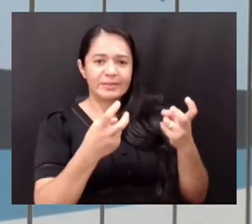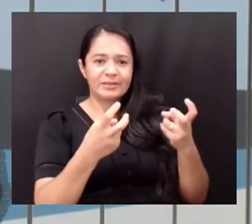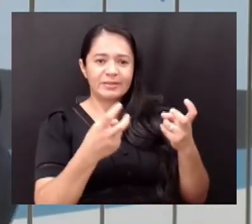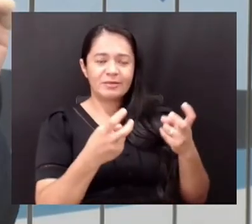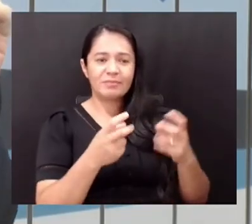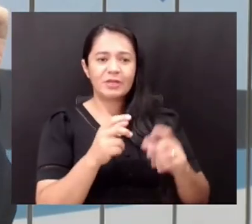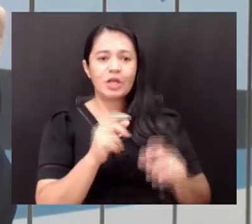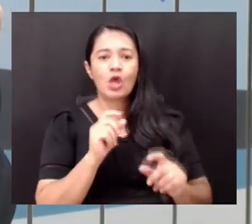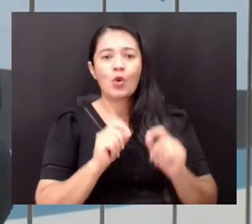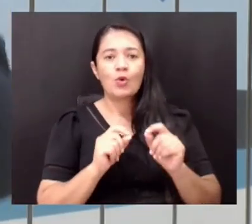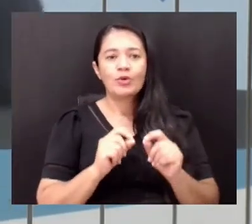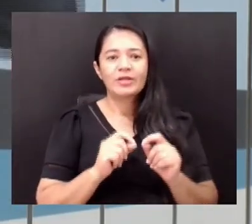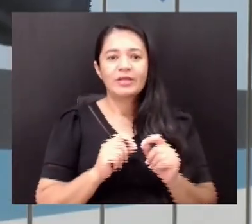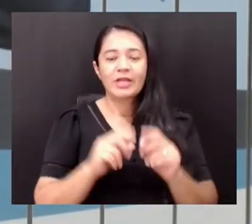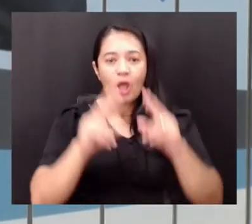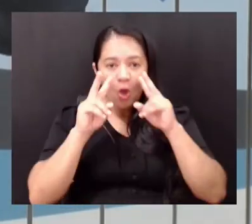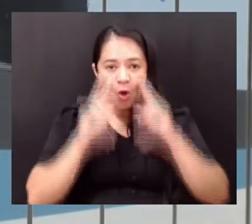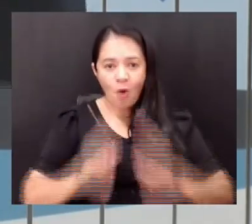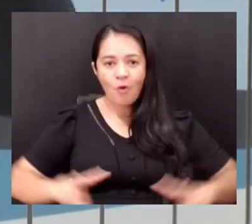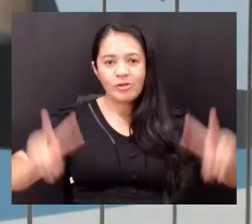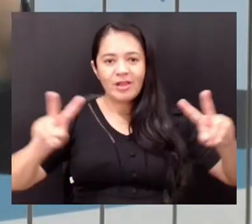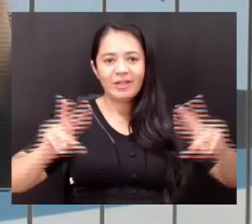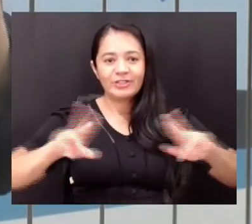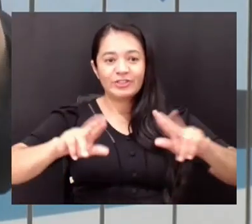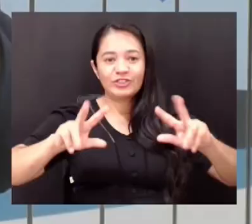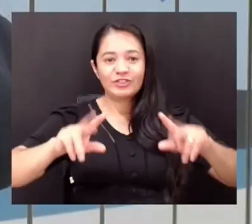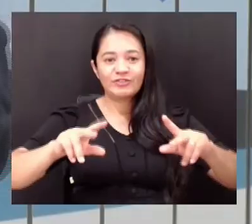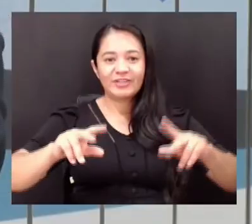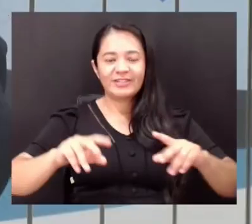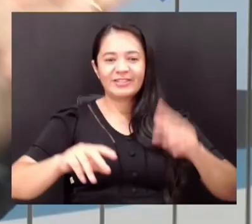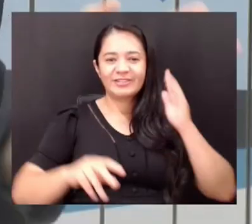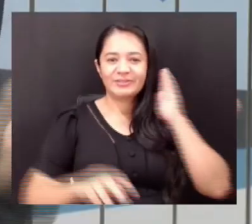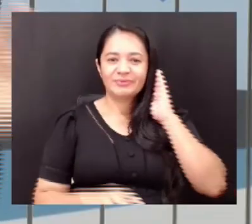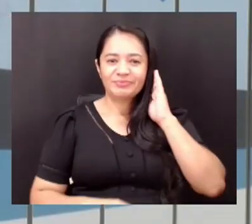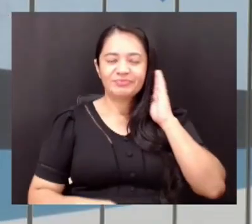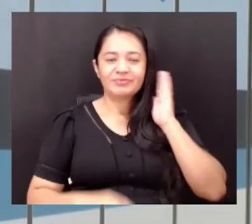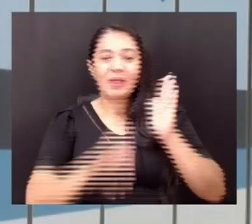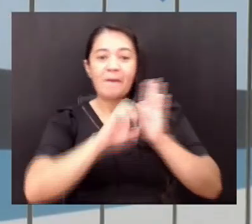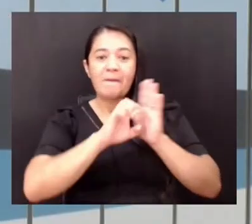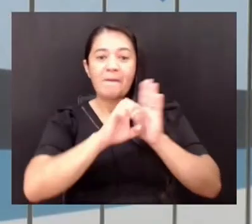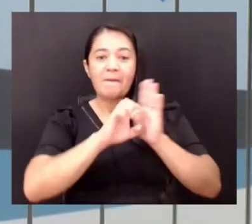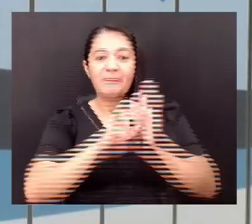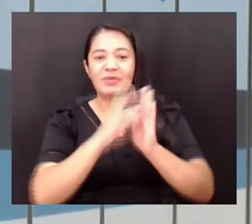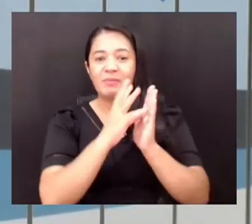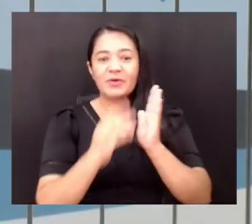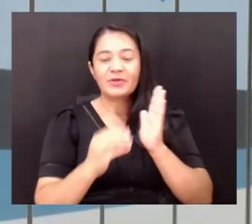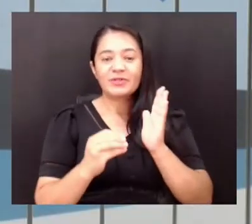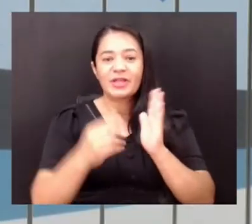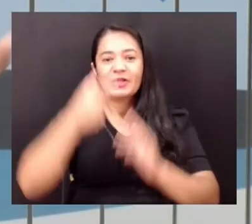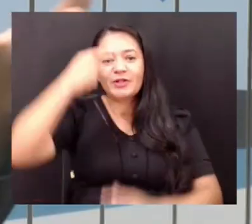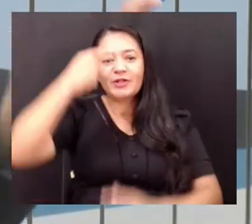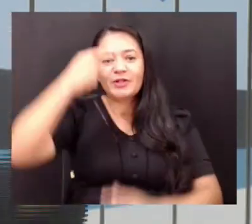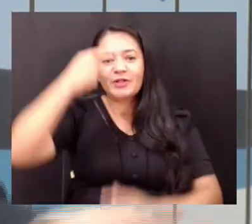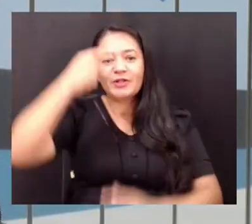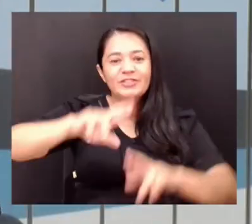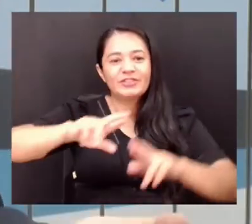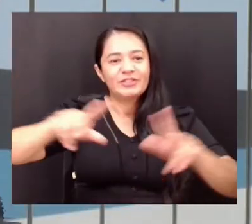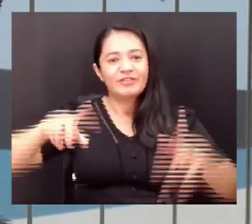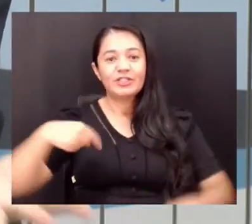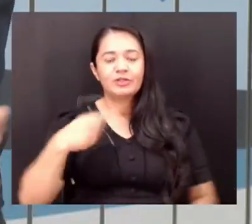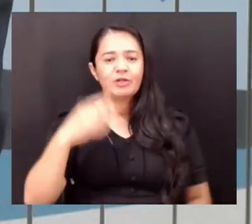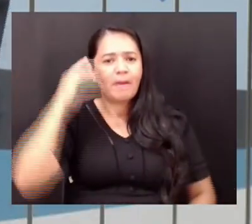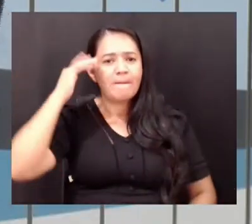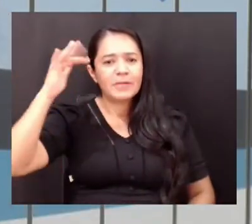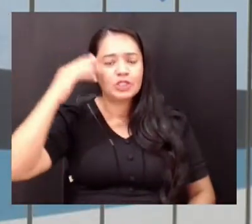perspectivas diferentes, modelos mentais diferentes, de coisas que a gente nem tinha imaginado que poderiam